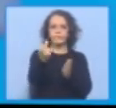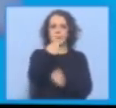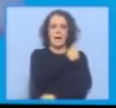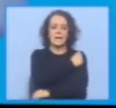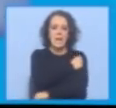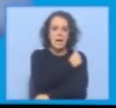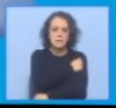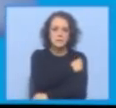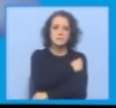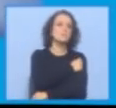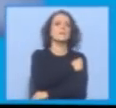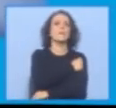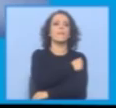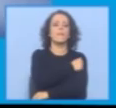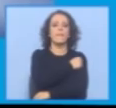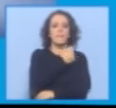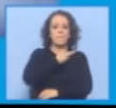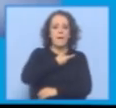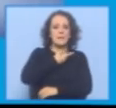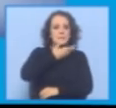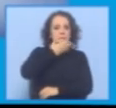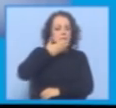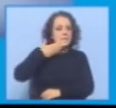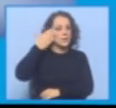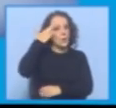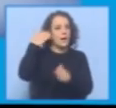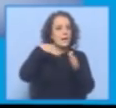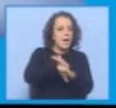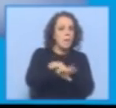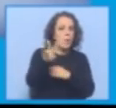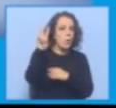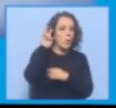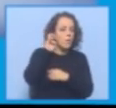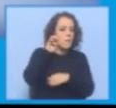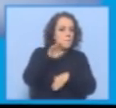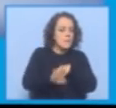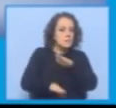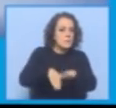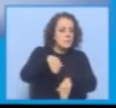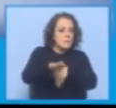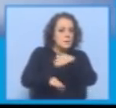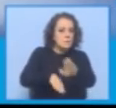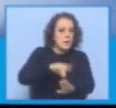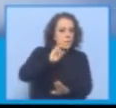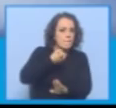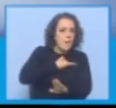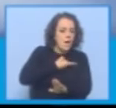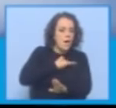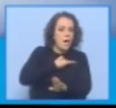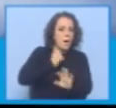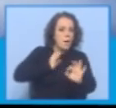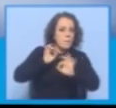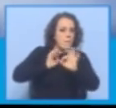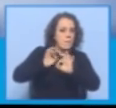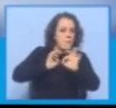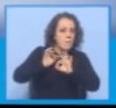e deitar-nos cedo. E ouvias os passos e sabias que depois tinhas que deixar ali preparado